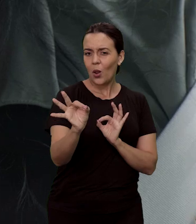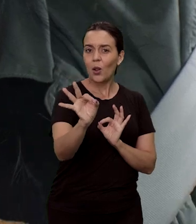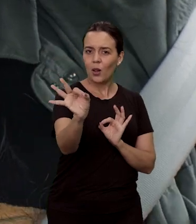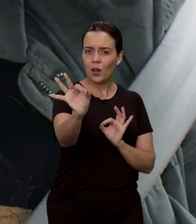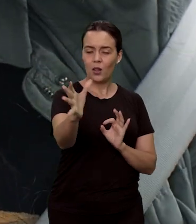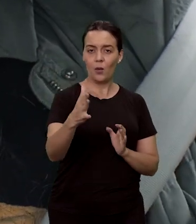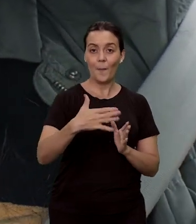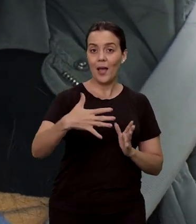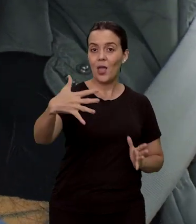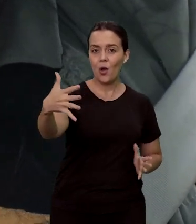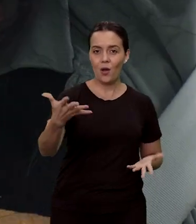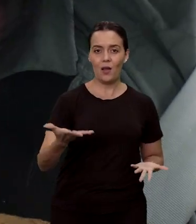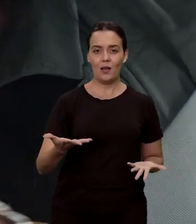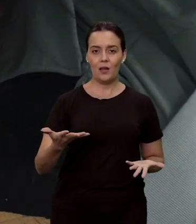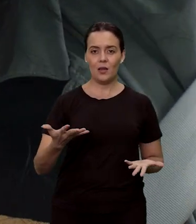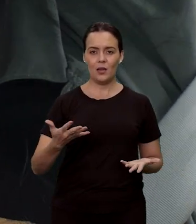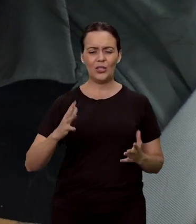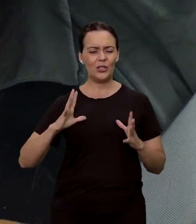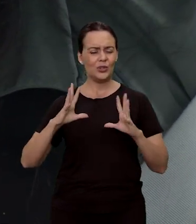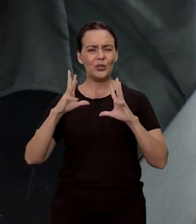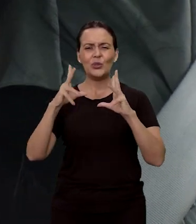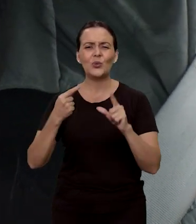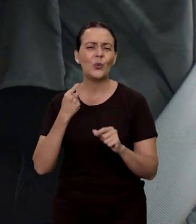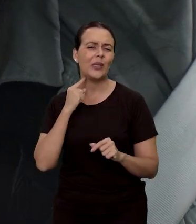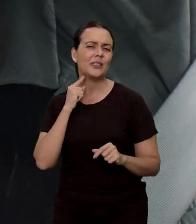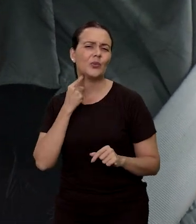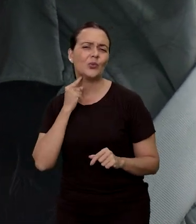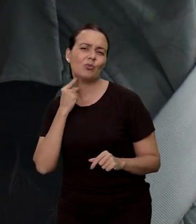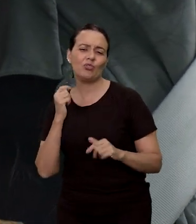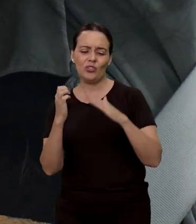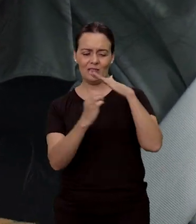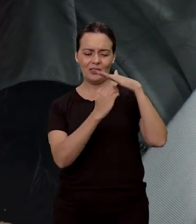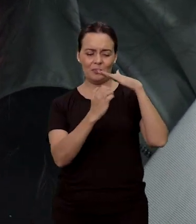rio, todo o esgoto